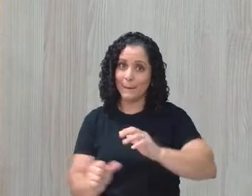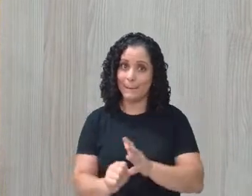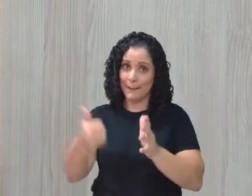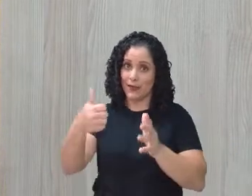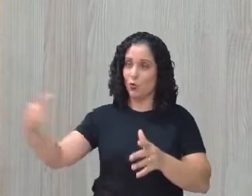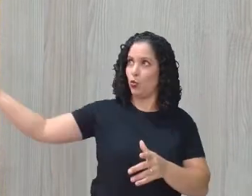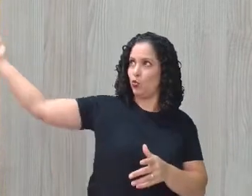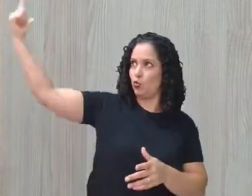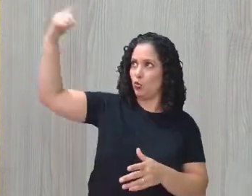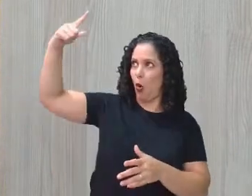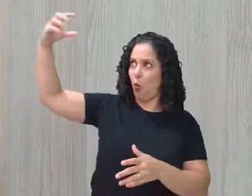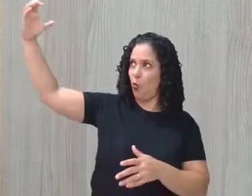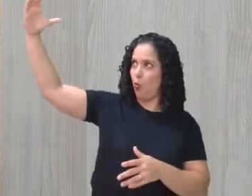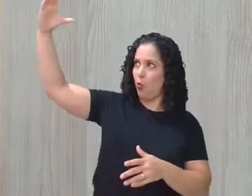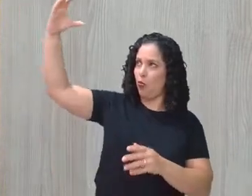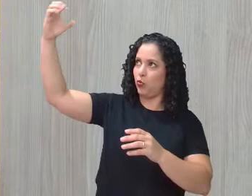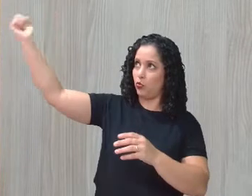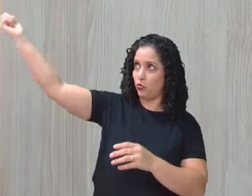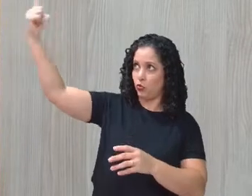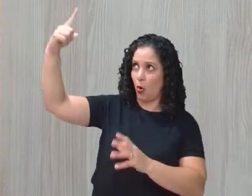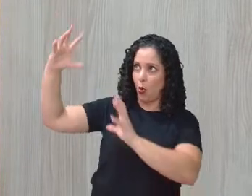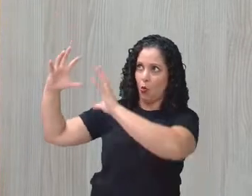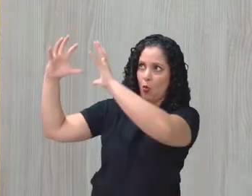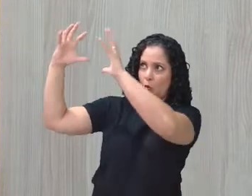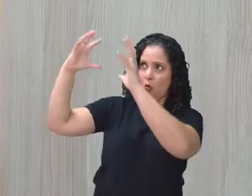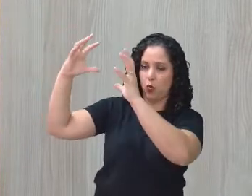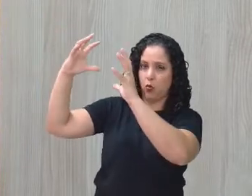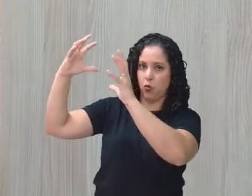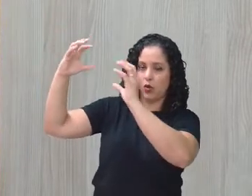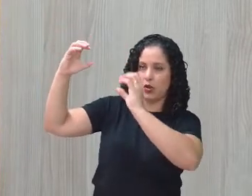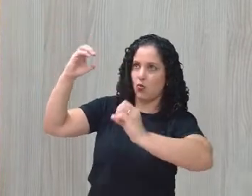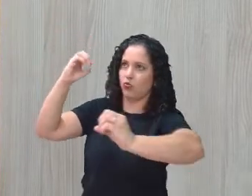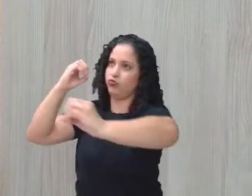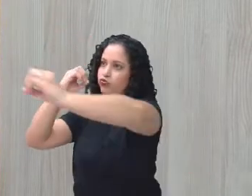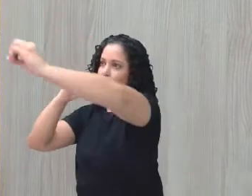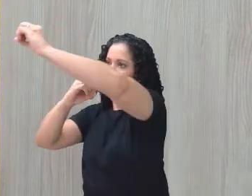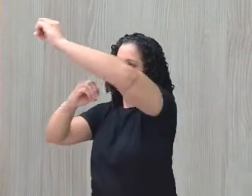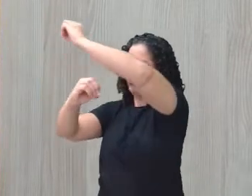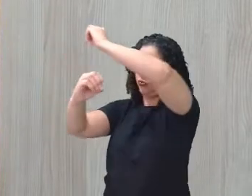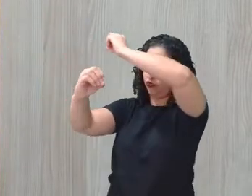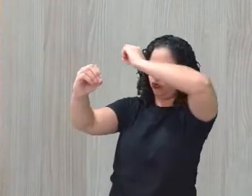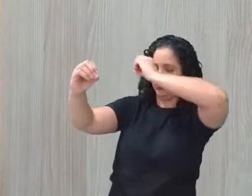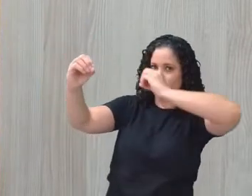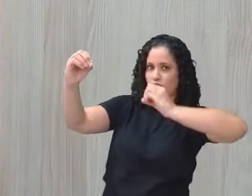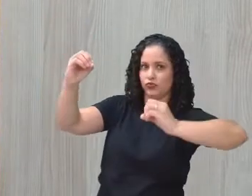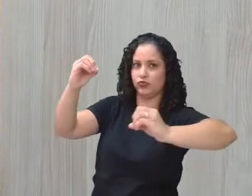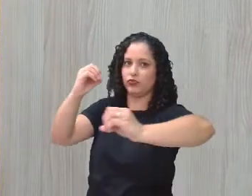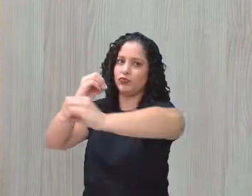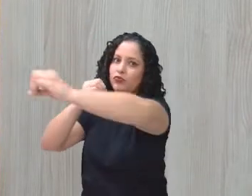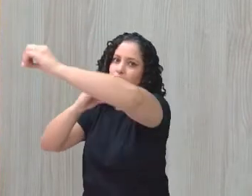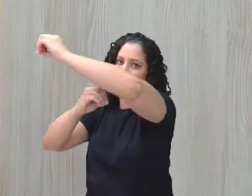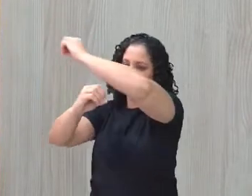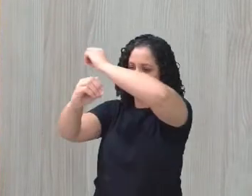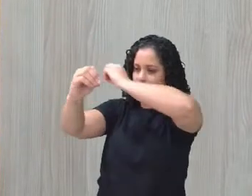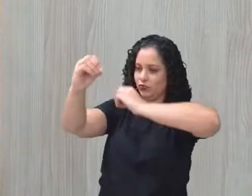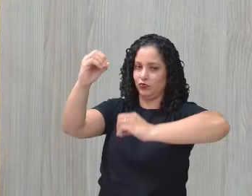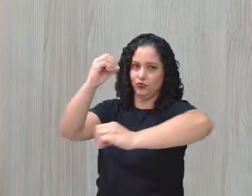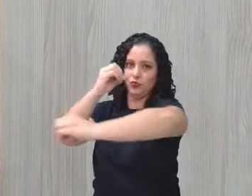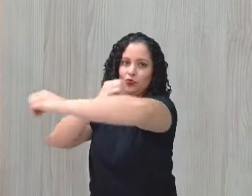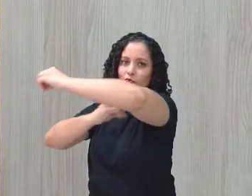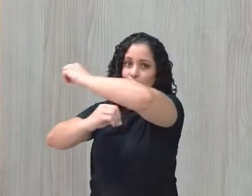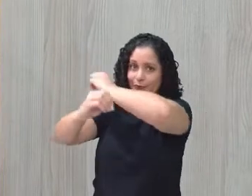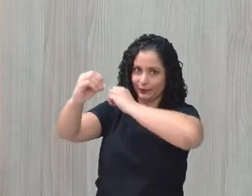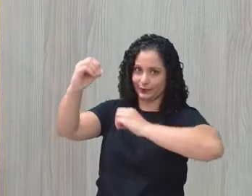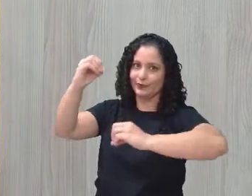né? Os demais conjuntos ali que circulam, né, em órbitas, né, são pontos relacionados ao Sol,